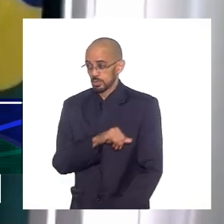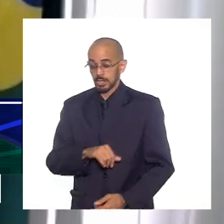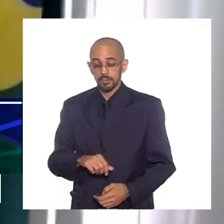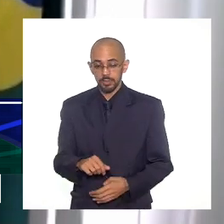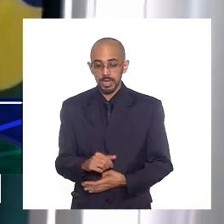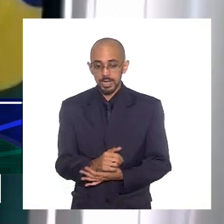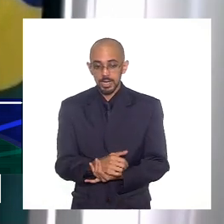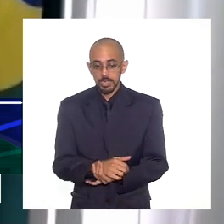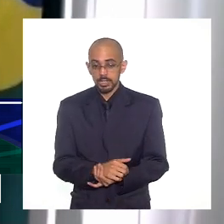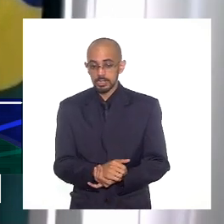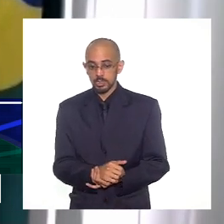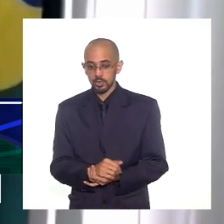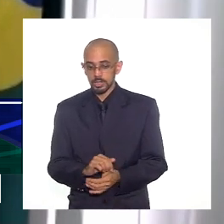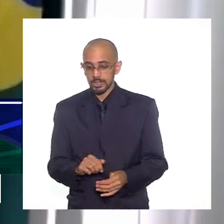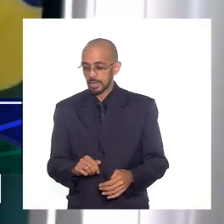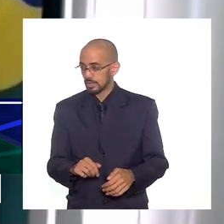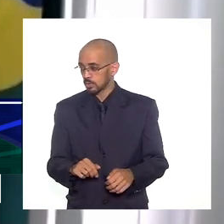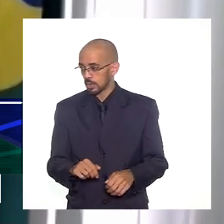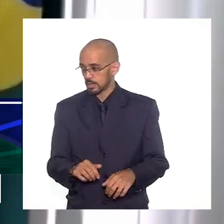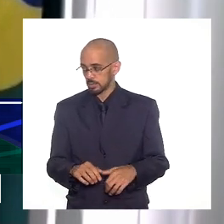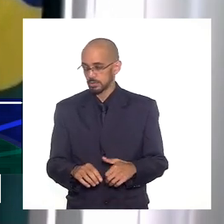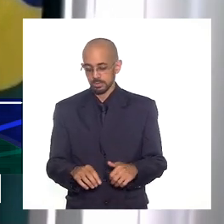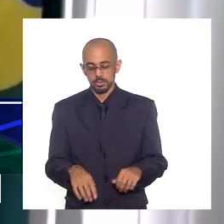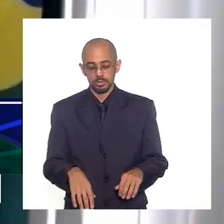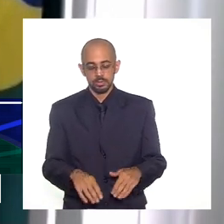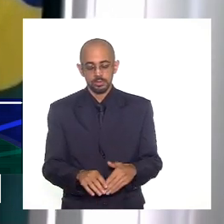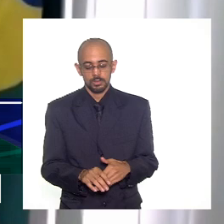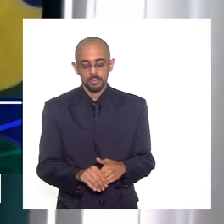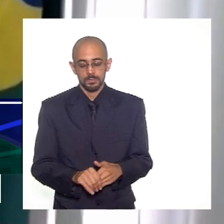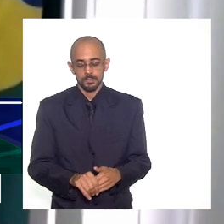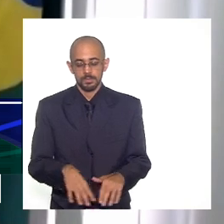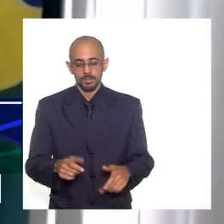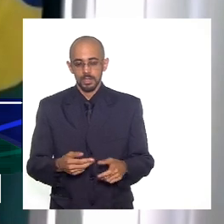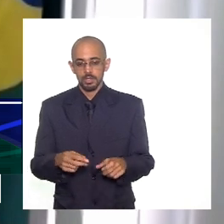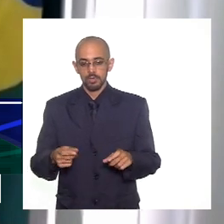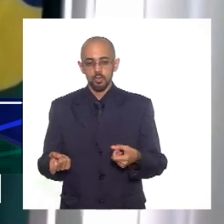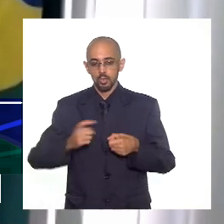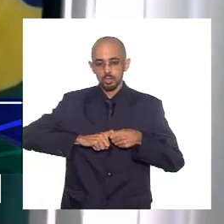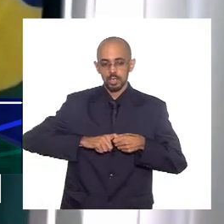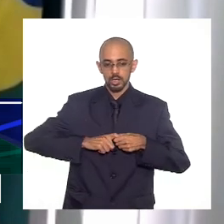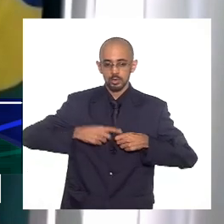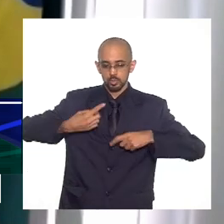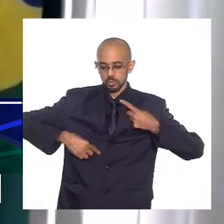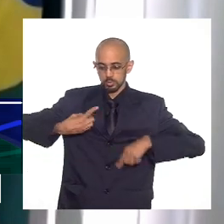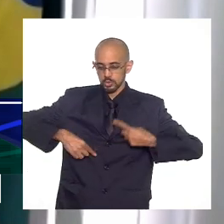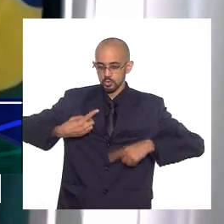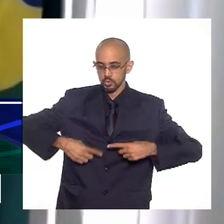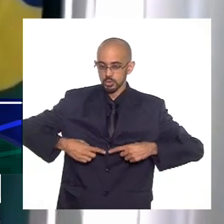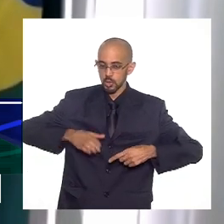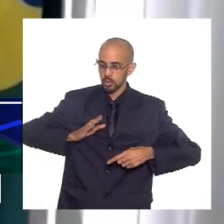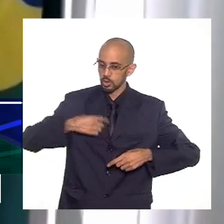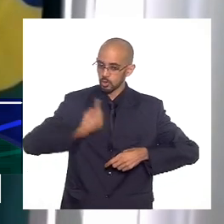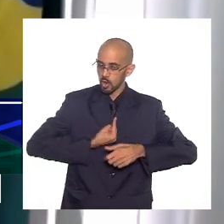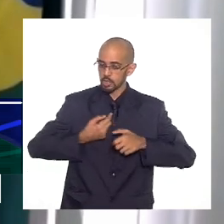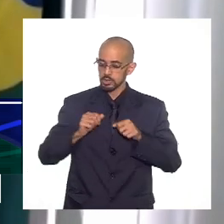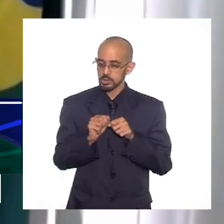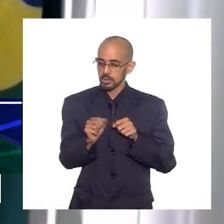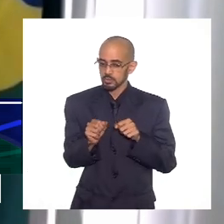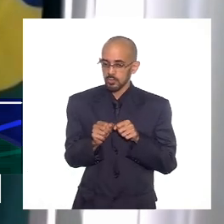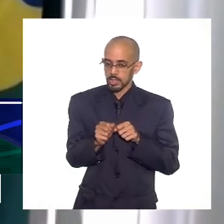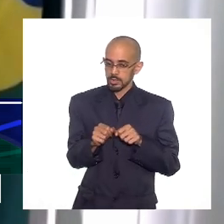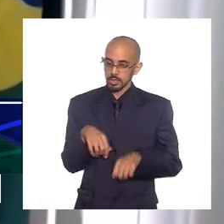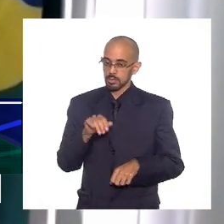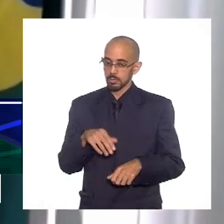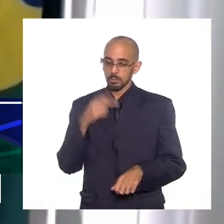Vossa Excelência, que acabou de ser publicado no jornal O Dia, retomando um debate que a gente vem fazendo e deixando muito claro, para o Rio de Janeiro